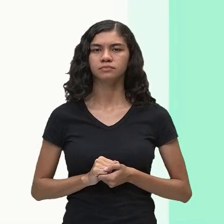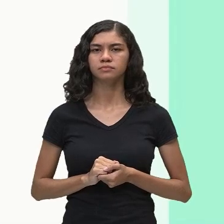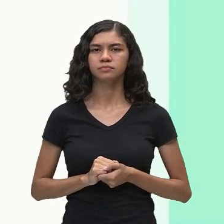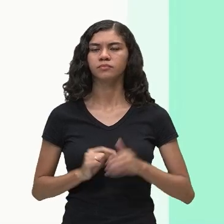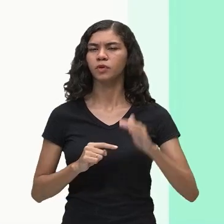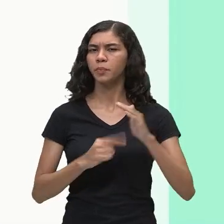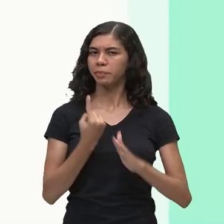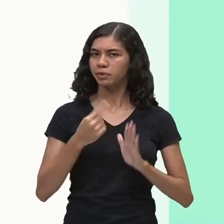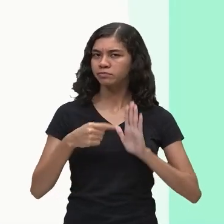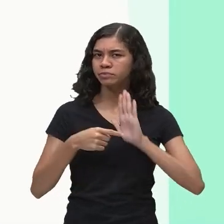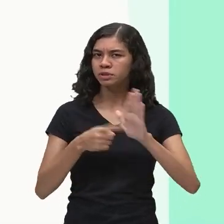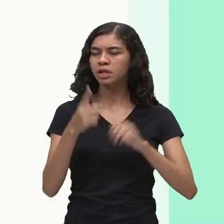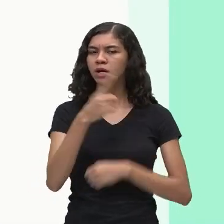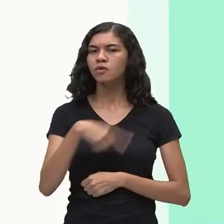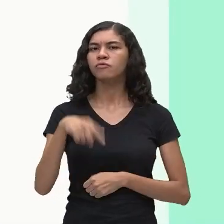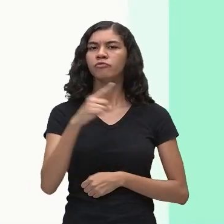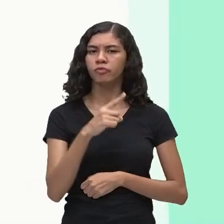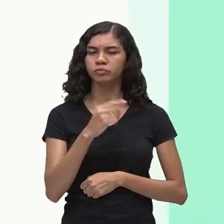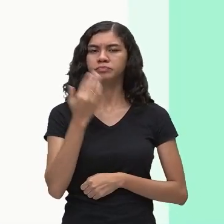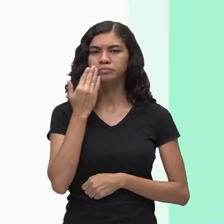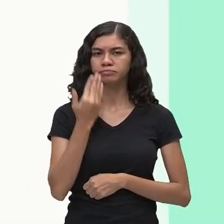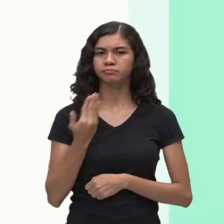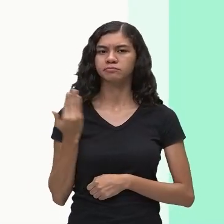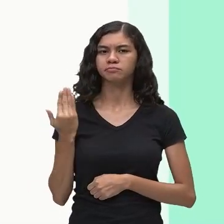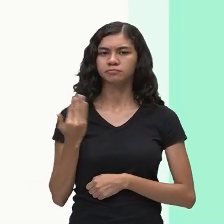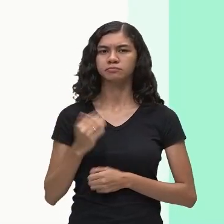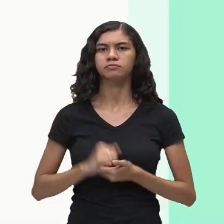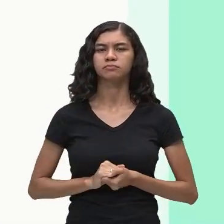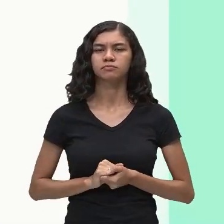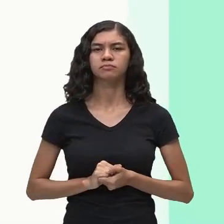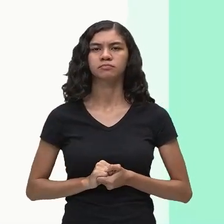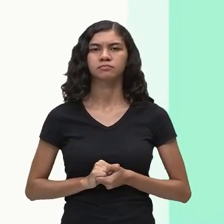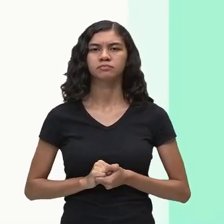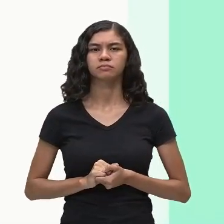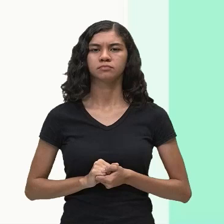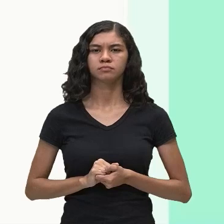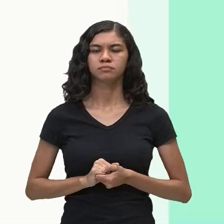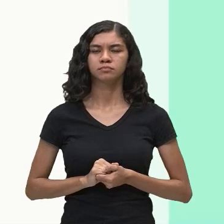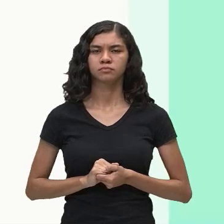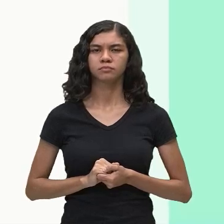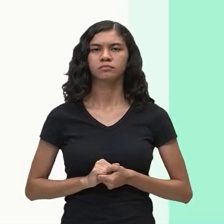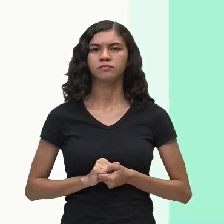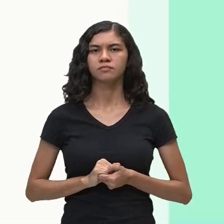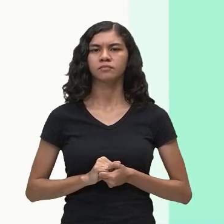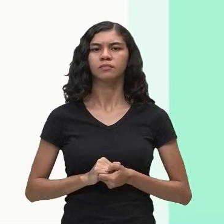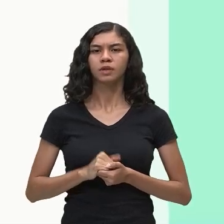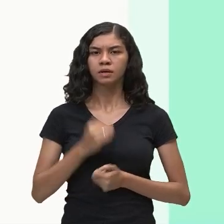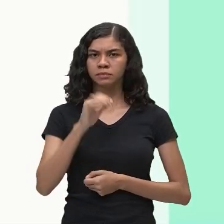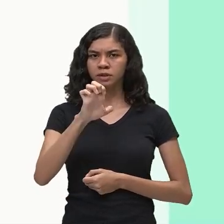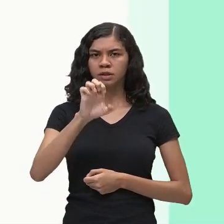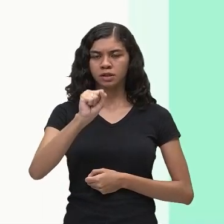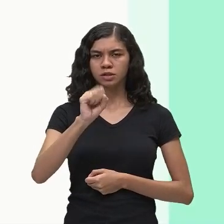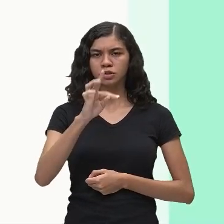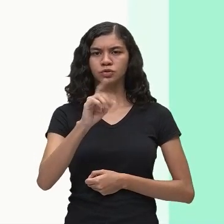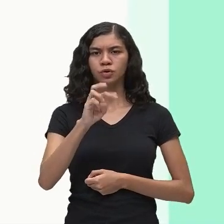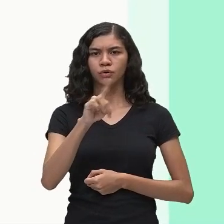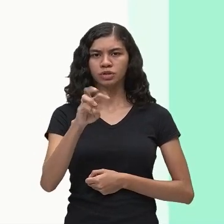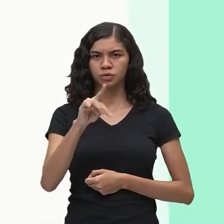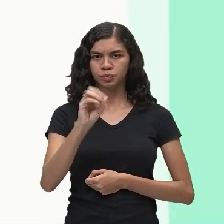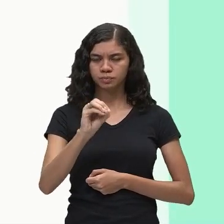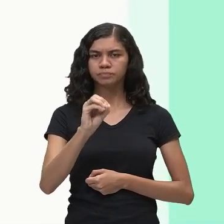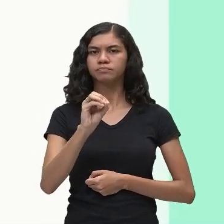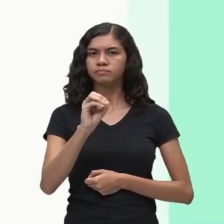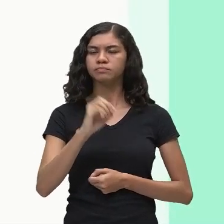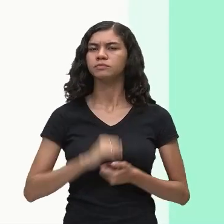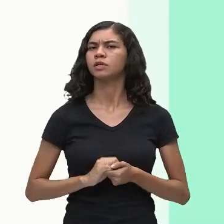apresentar para vocês, que é produzido pelos ovários, é o estrógeno. né? Então, esse hormônio, o estrógeno,